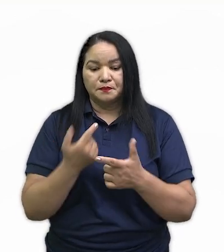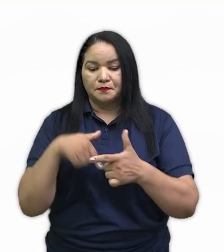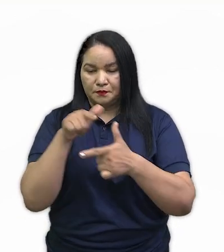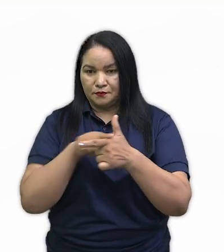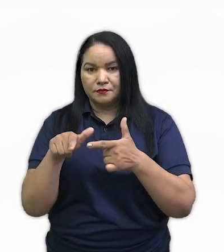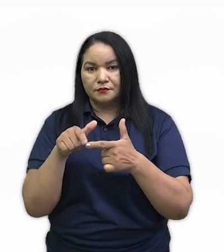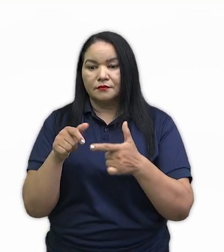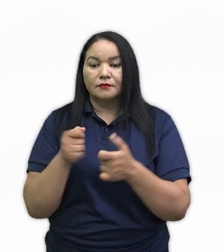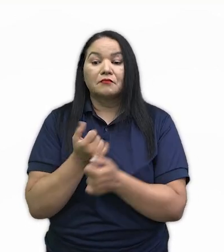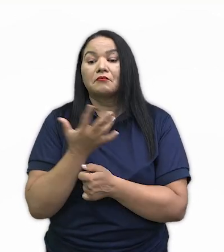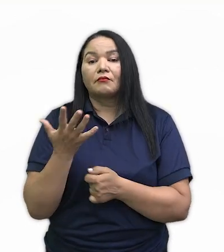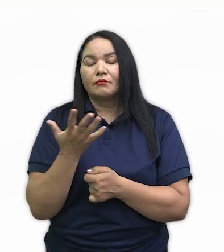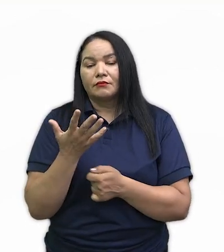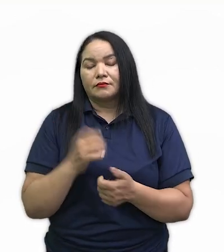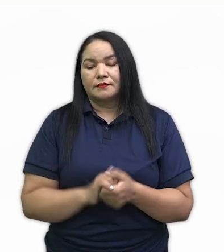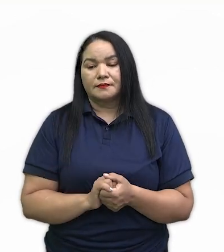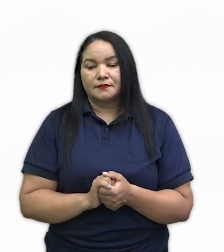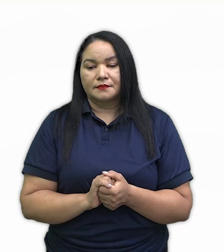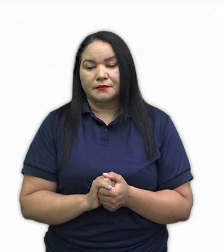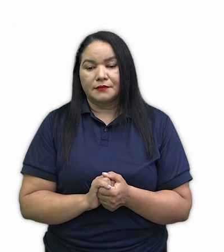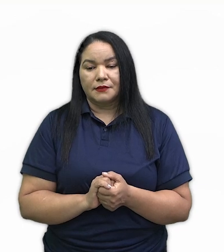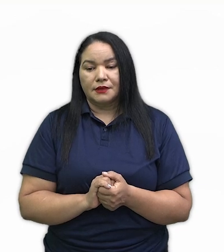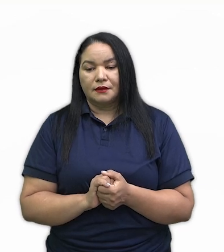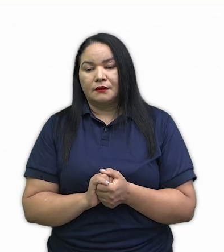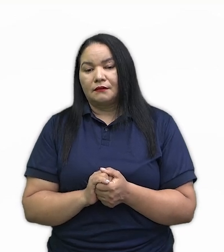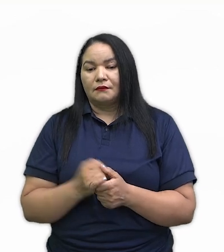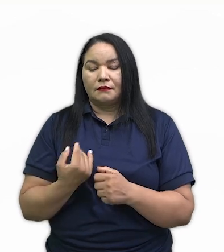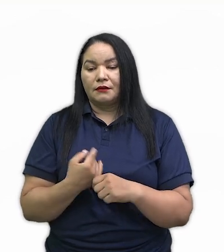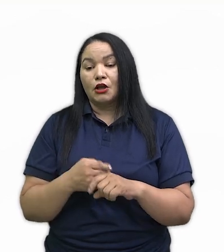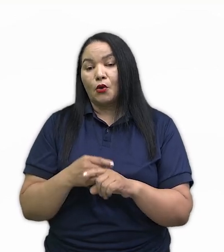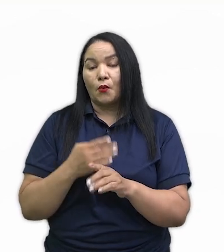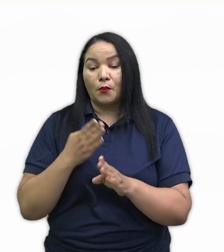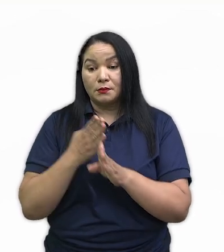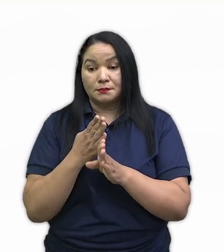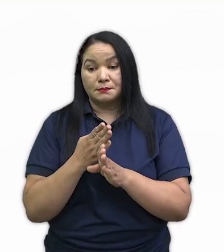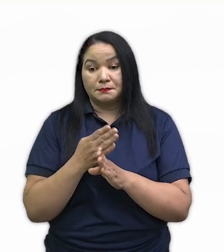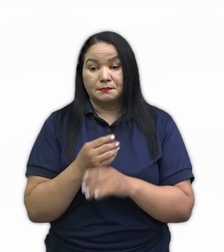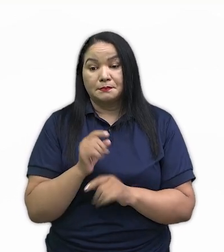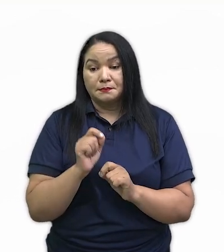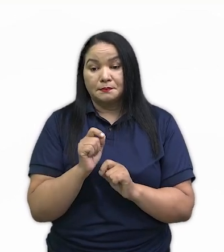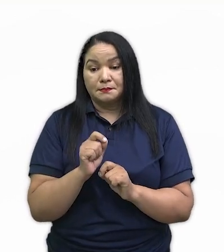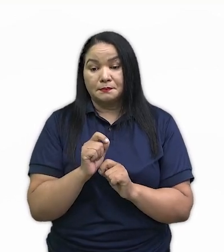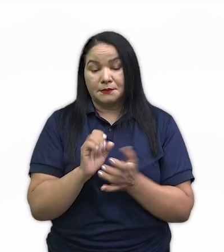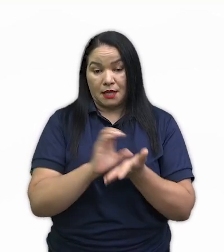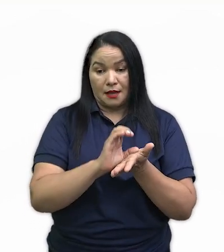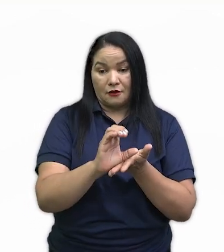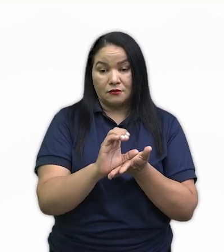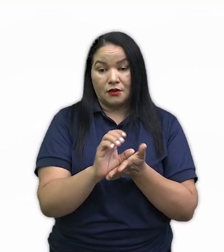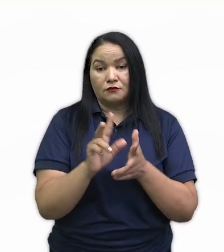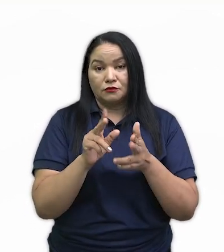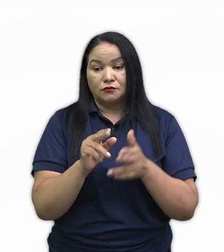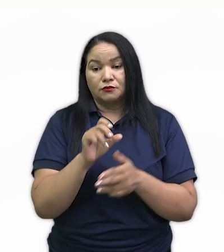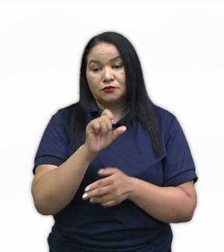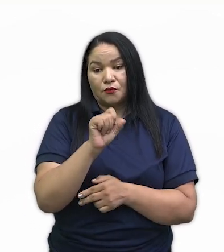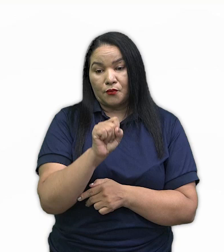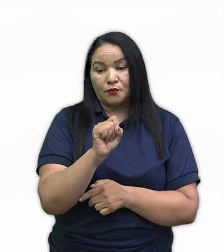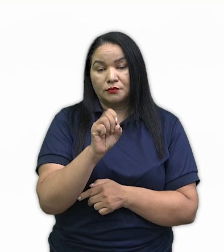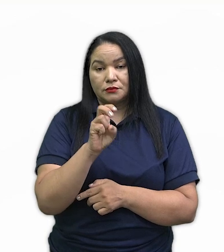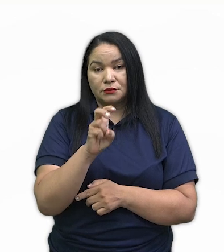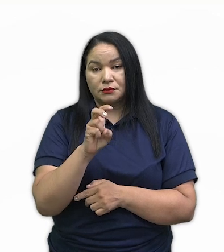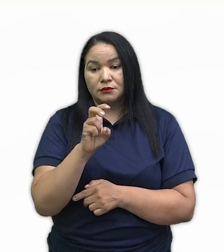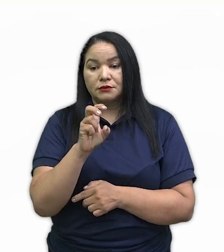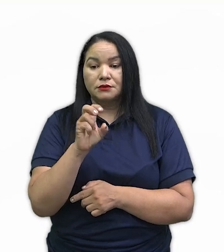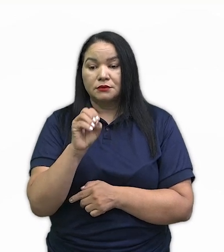aliás, de forma correta, a gente vai encontrar aqui um capital inicial equivalente e igual